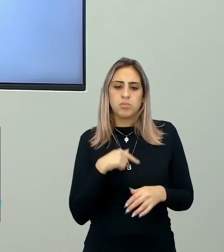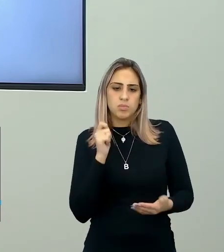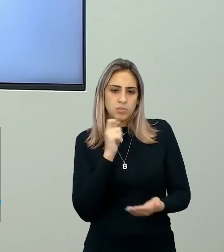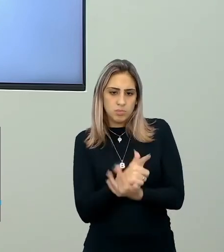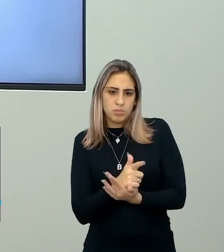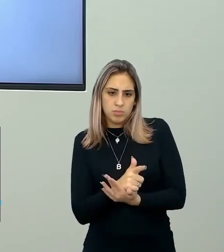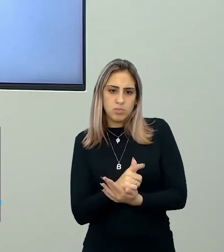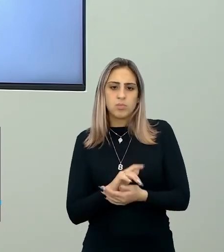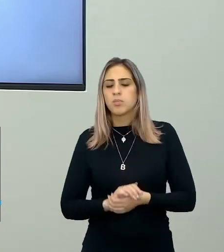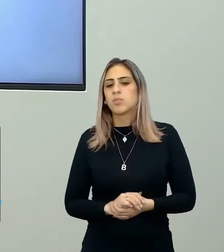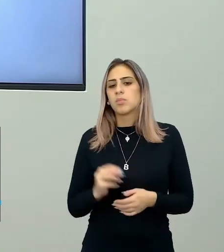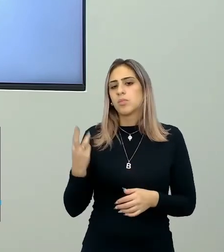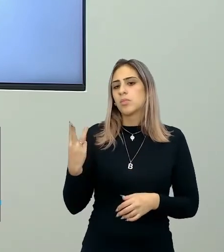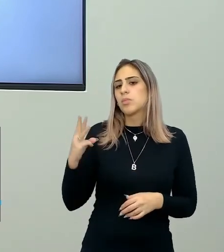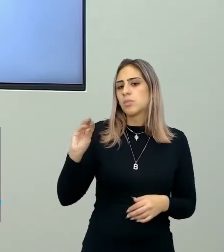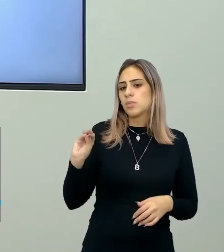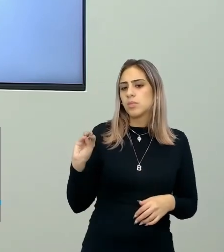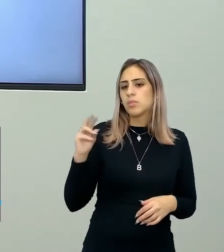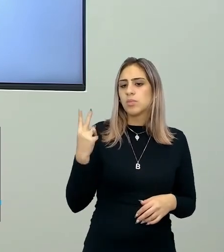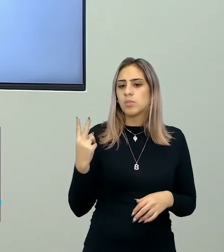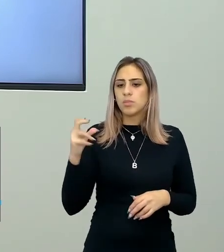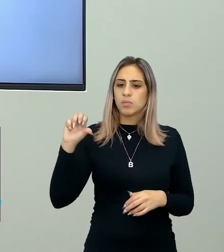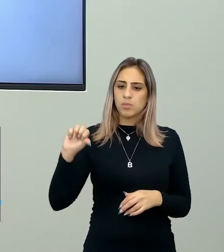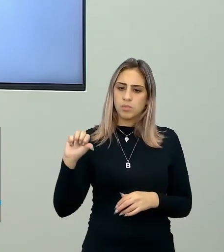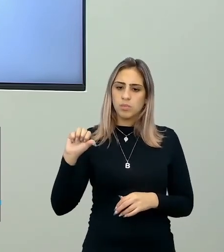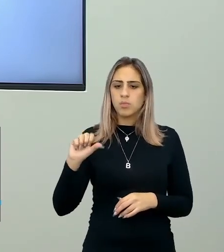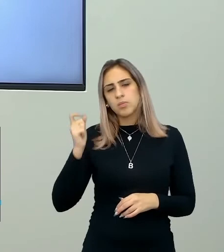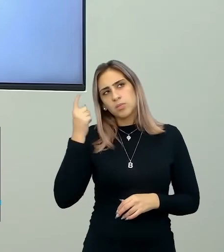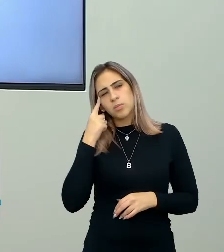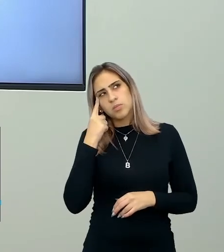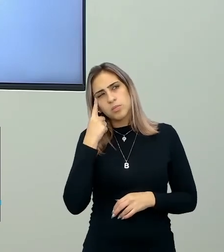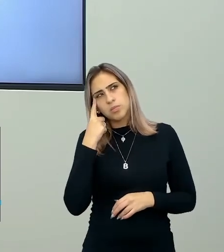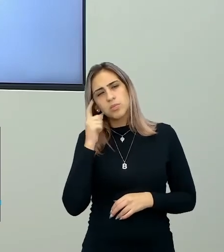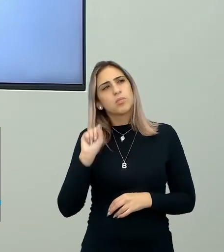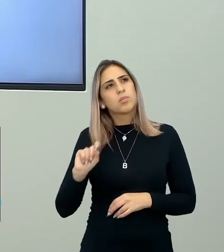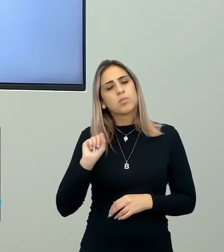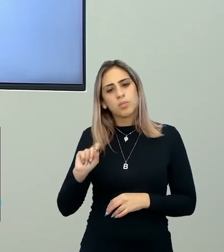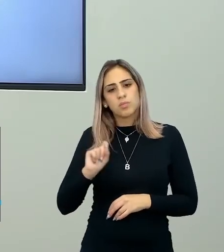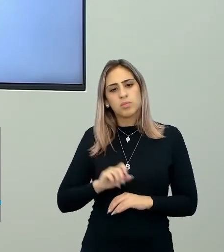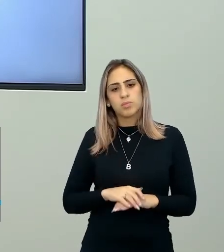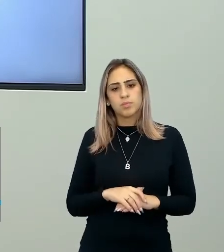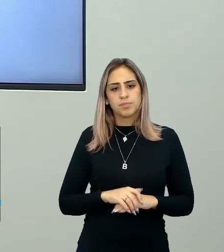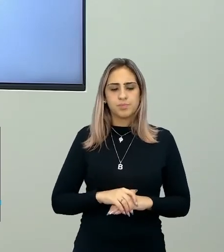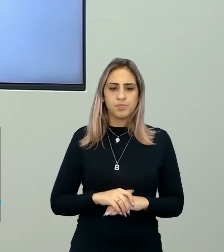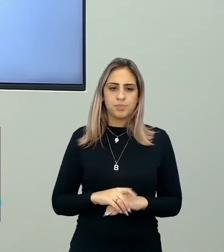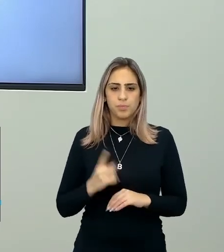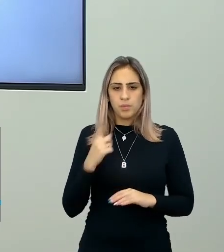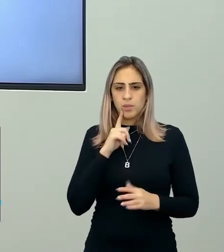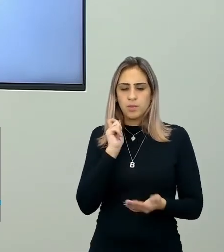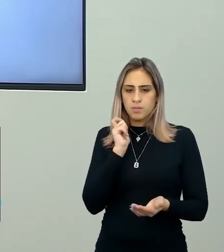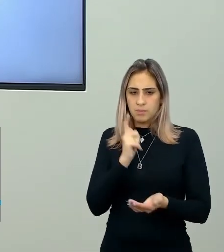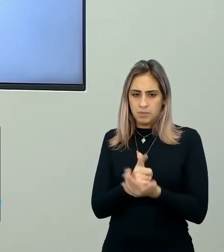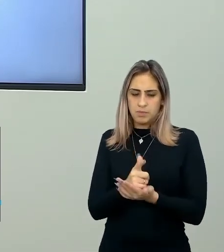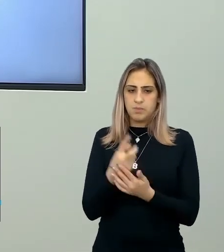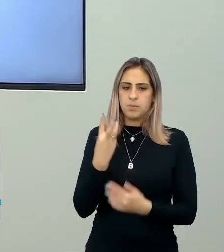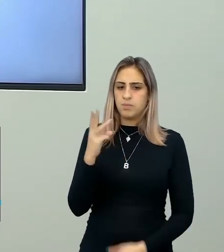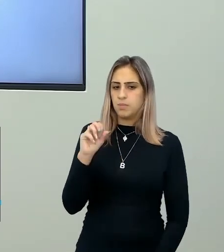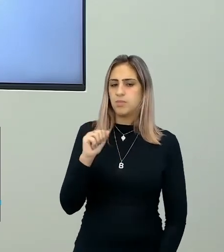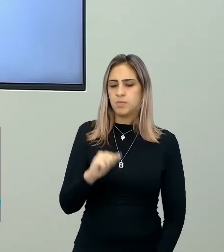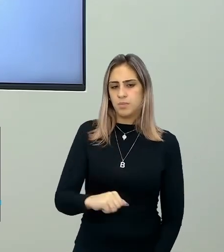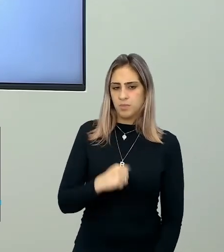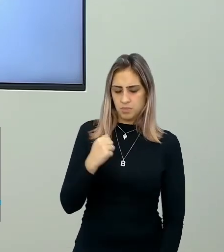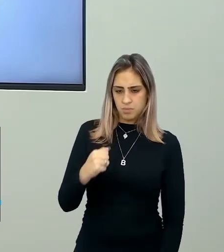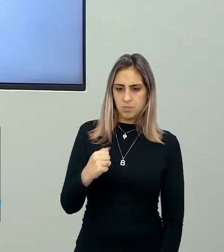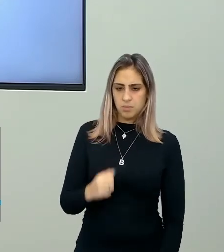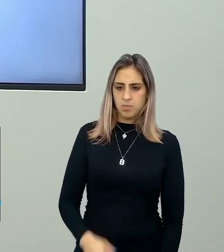paga a 30, depois a 29, pensando numa compra aí de 30 anos, tá?